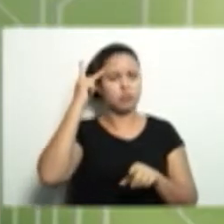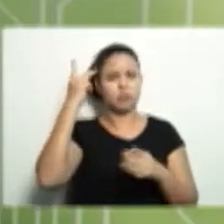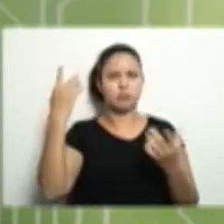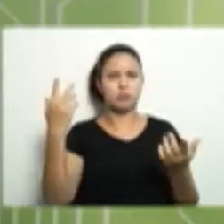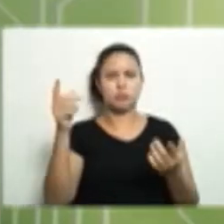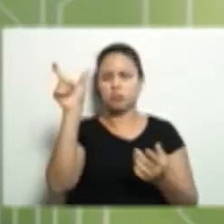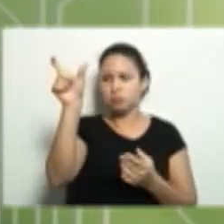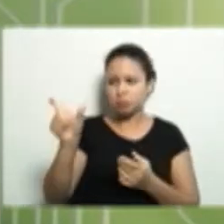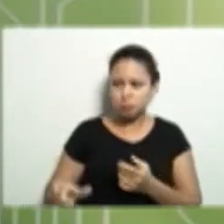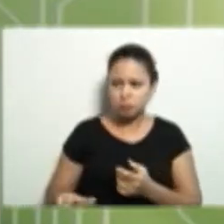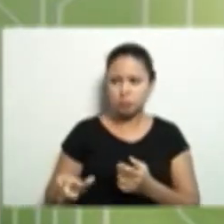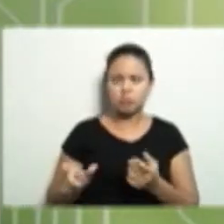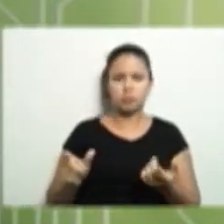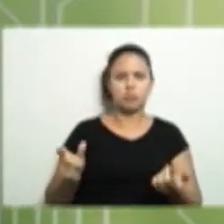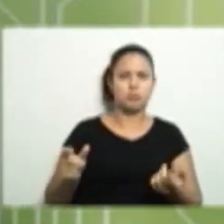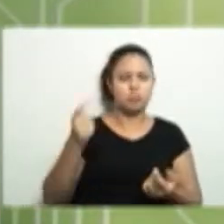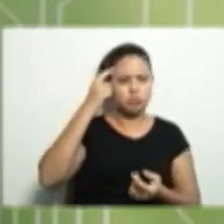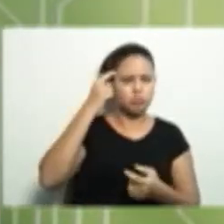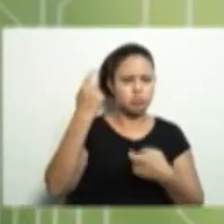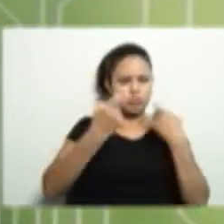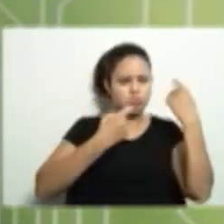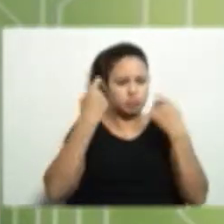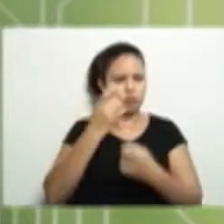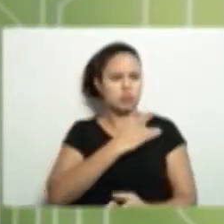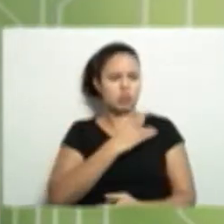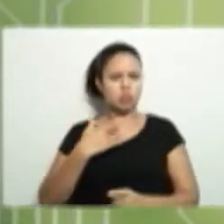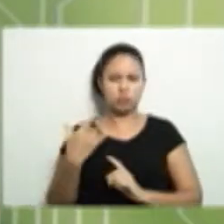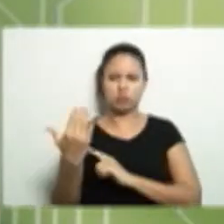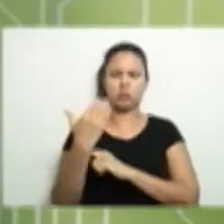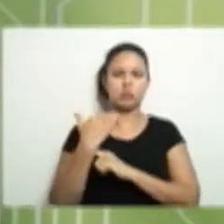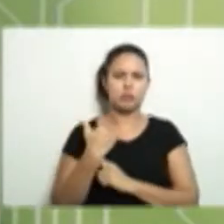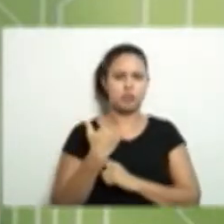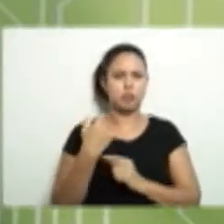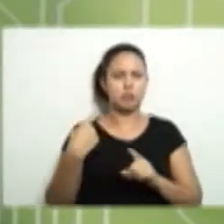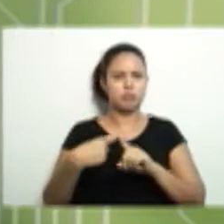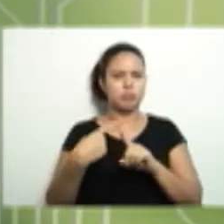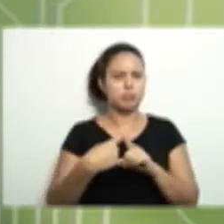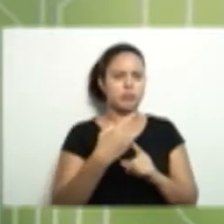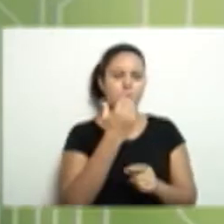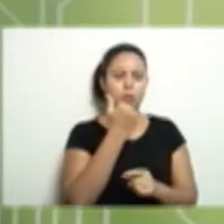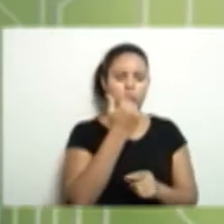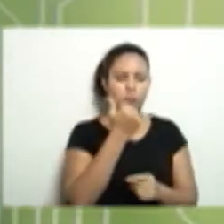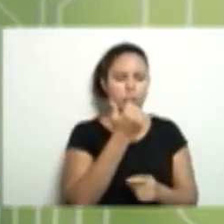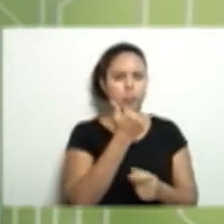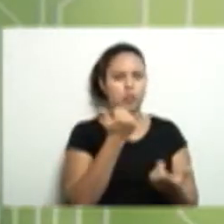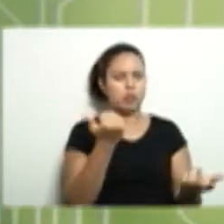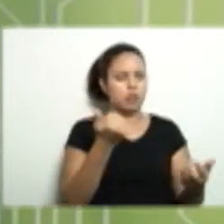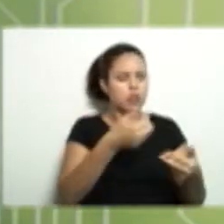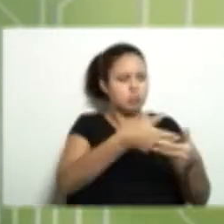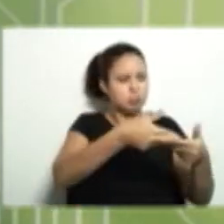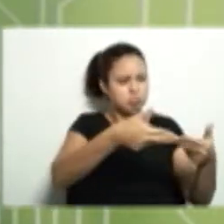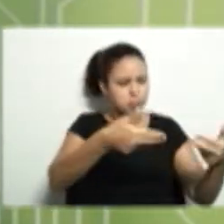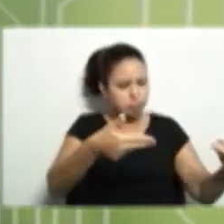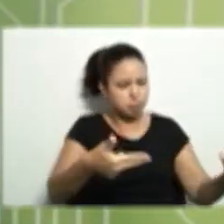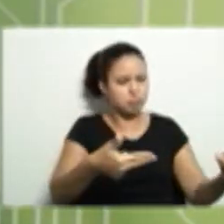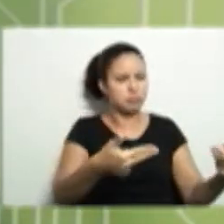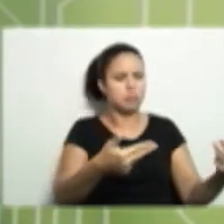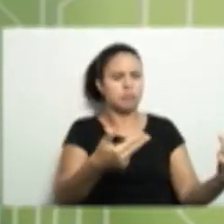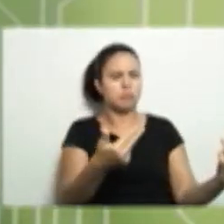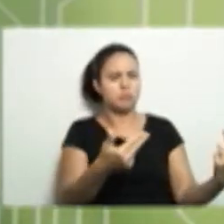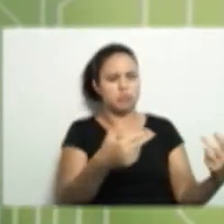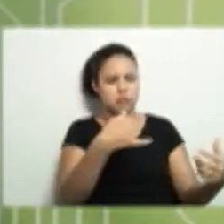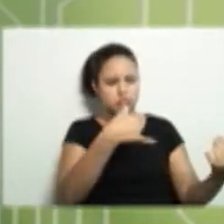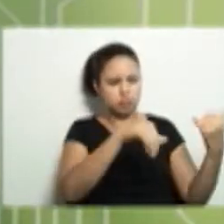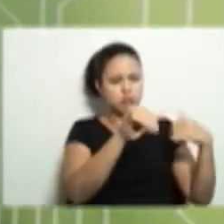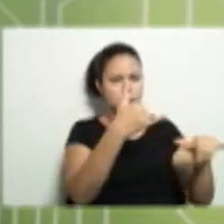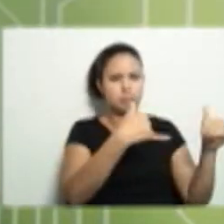mais natural, alimento sem agrotóxicos, sem aditivos, que também significam uma coisa mais moderna na nossa discussão de modernidade